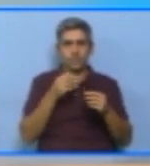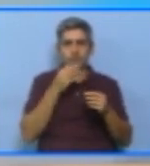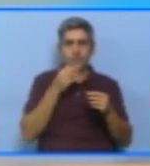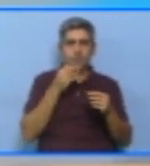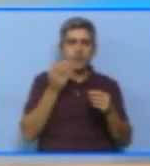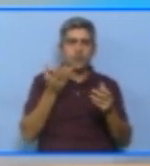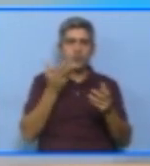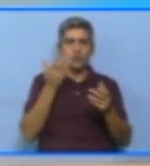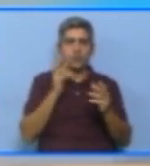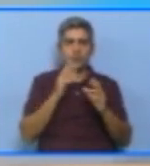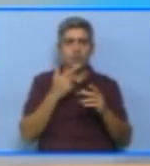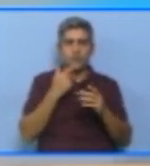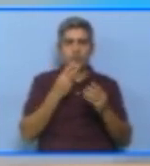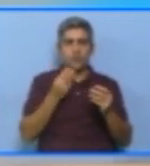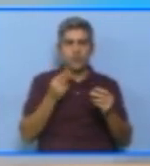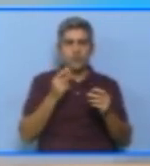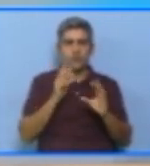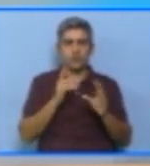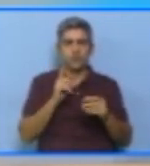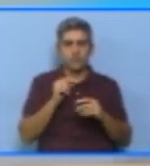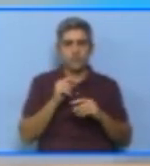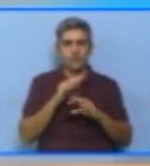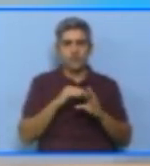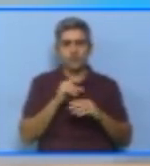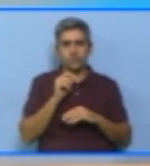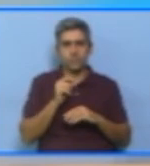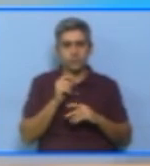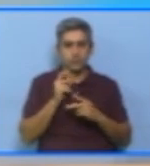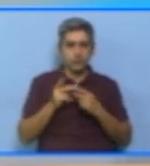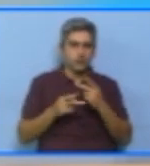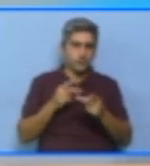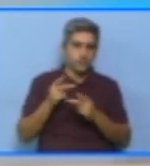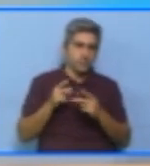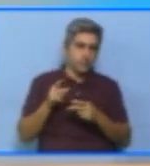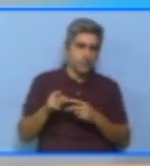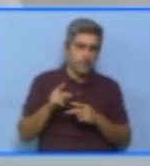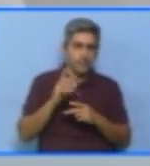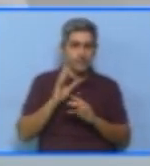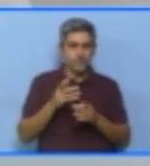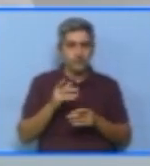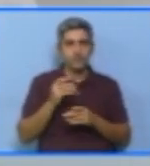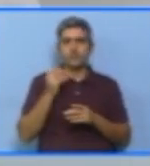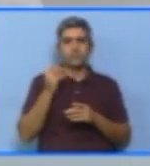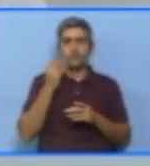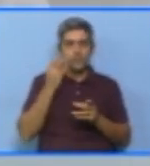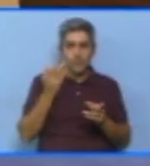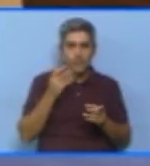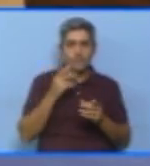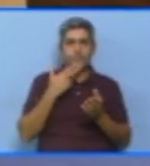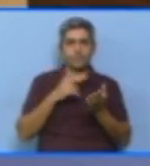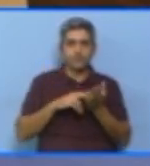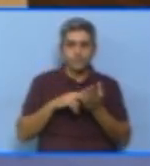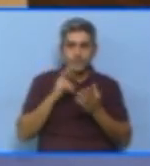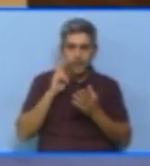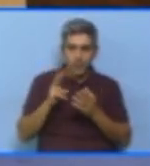exortação. É preciso também fazer um bocadinho a avaliação disso, através da